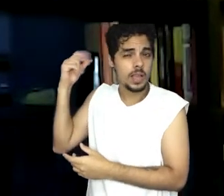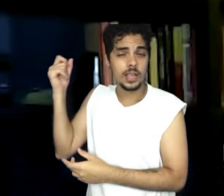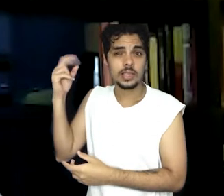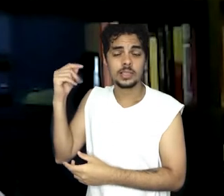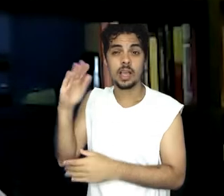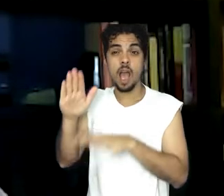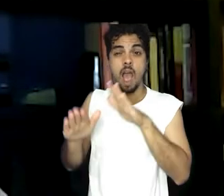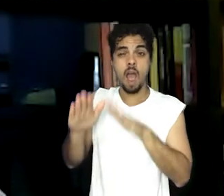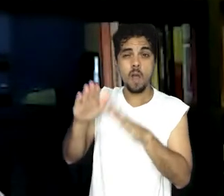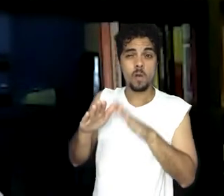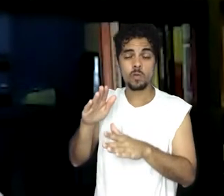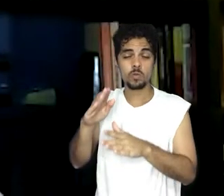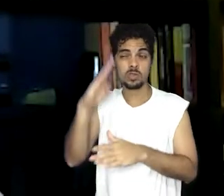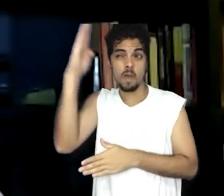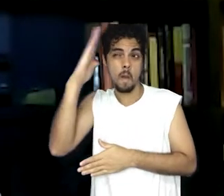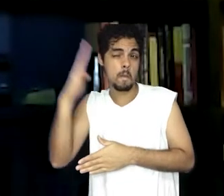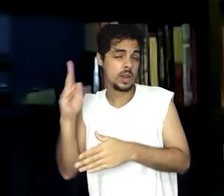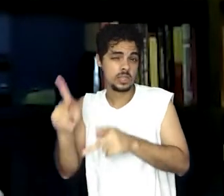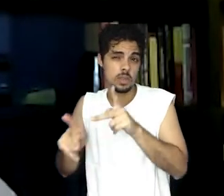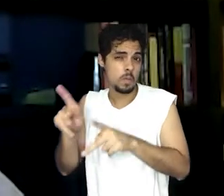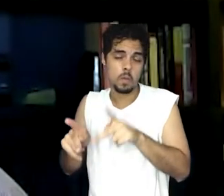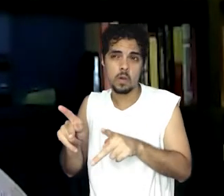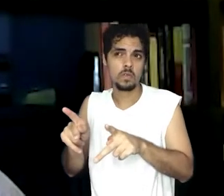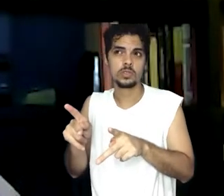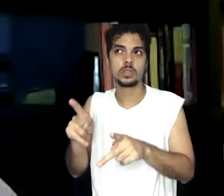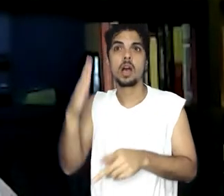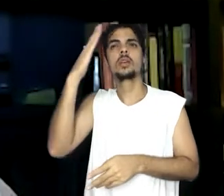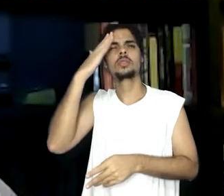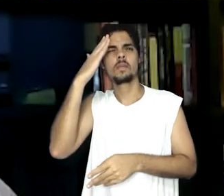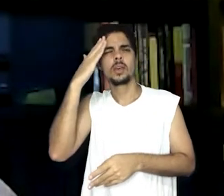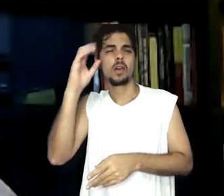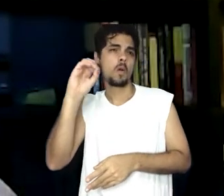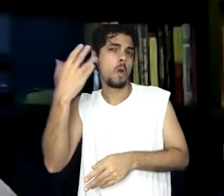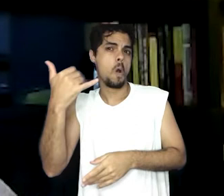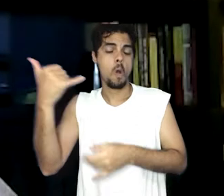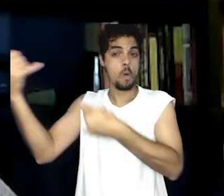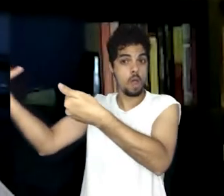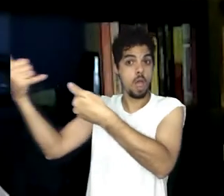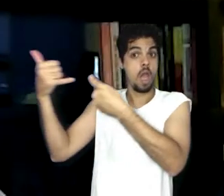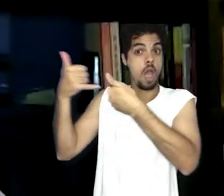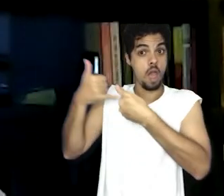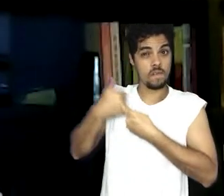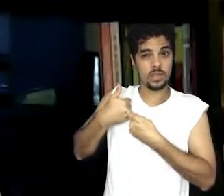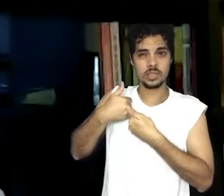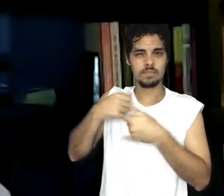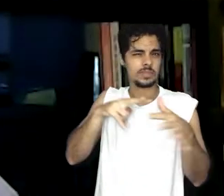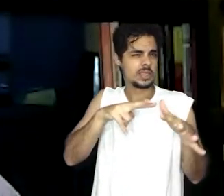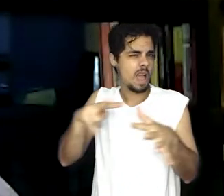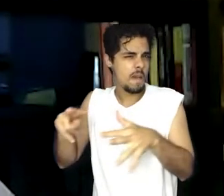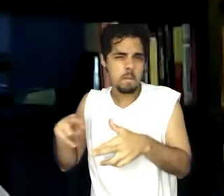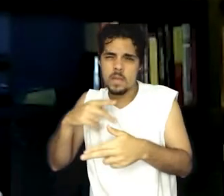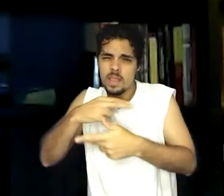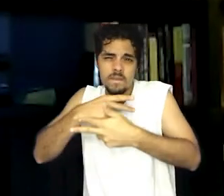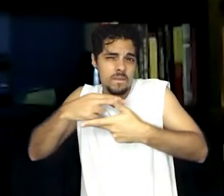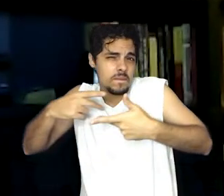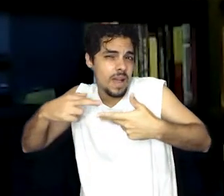comunicação da época muitos brasileiros só souberam da declaração do Imperador semanas ou até meses